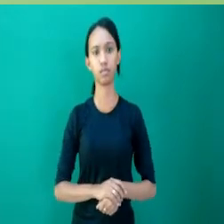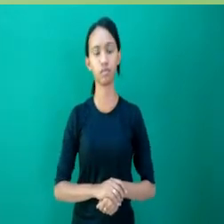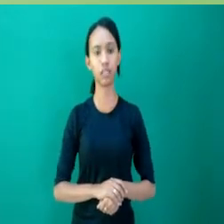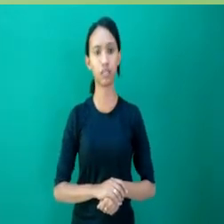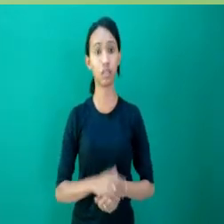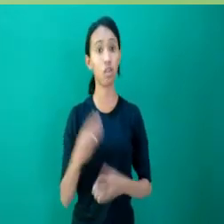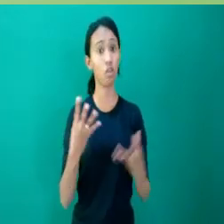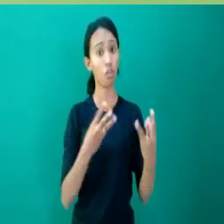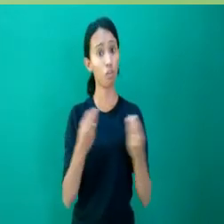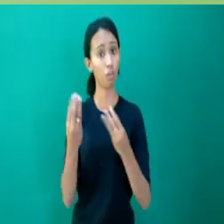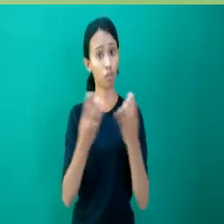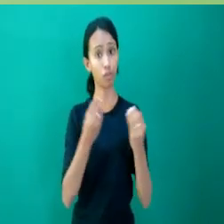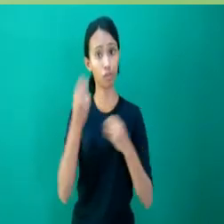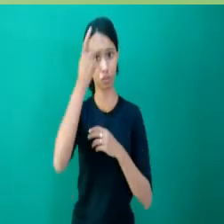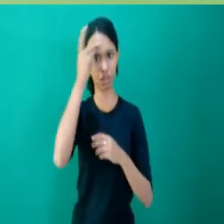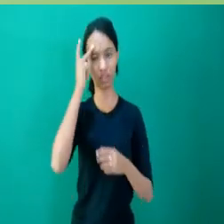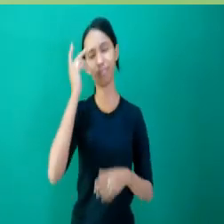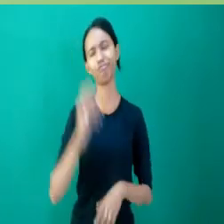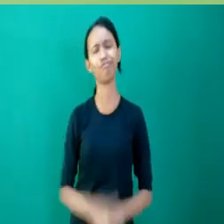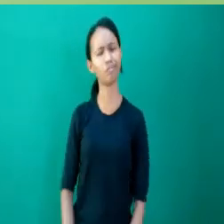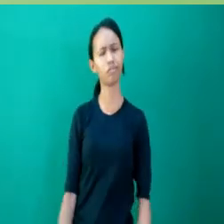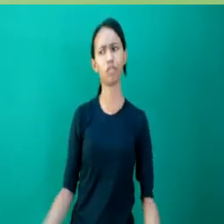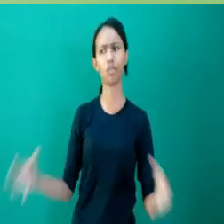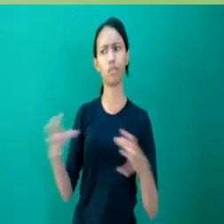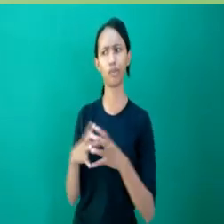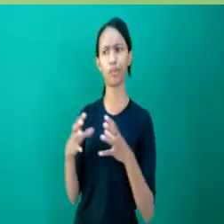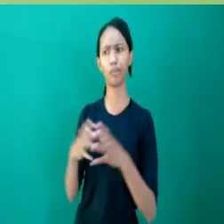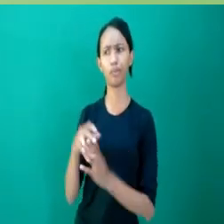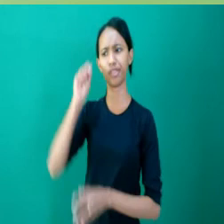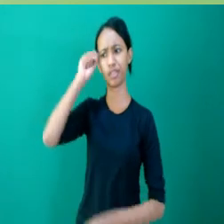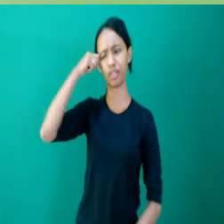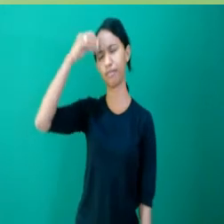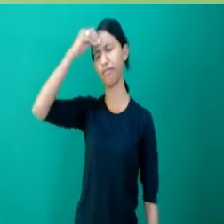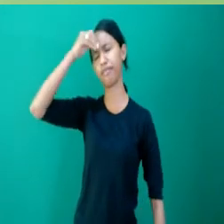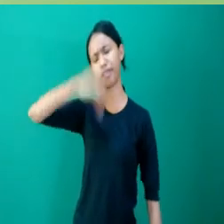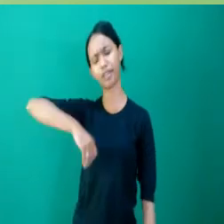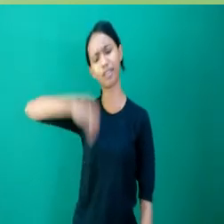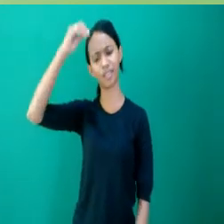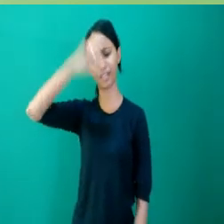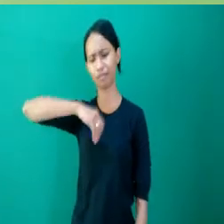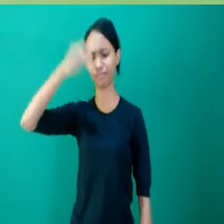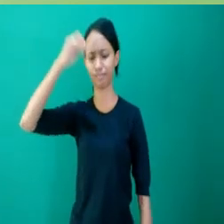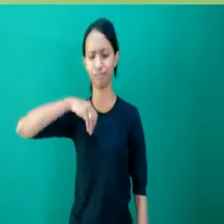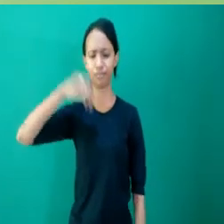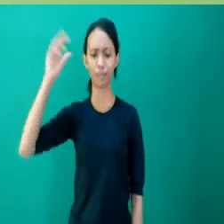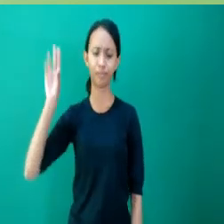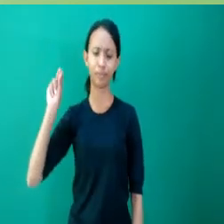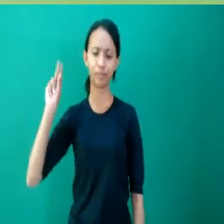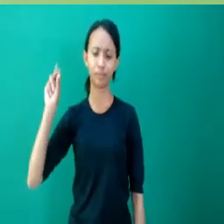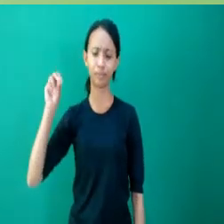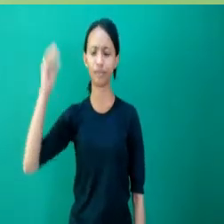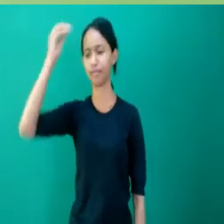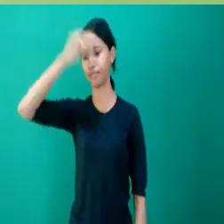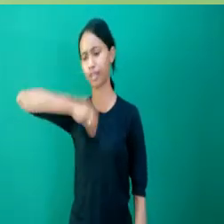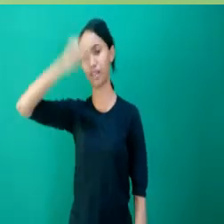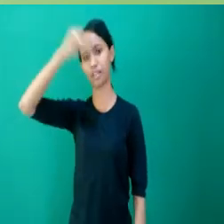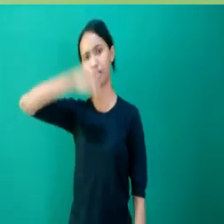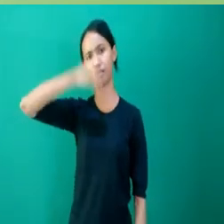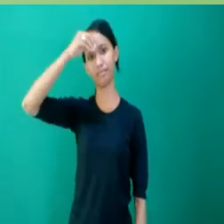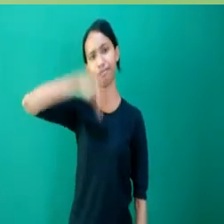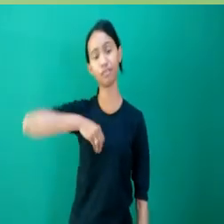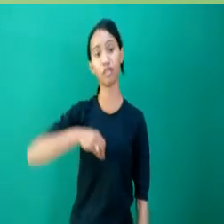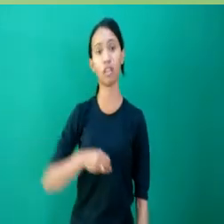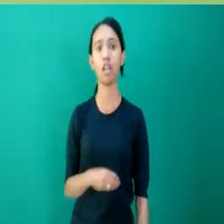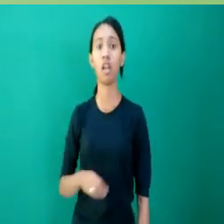muitos acham que está fraca a luta. Hoje eu vi algumas reportagens sobre isso. Ah, no São Luís teve,